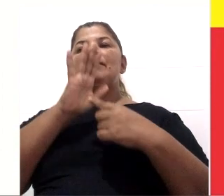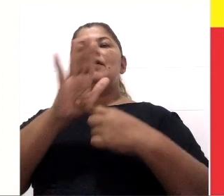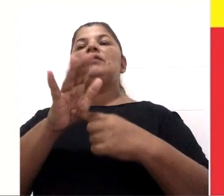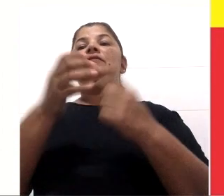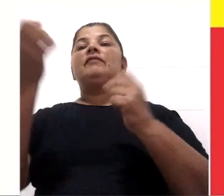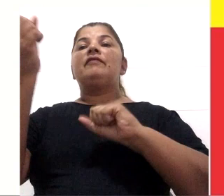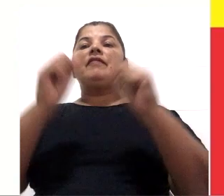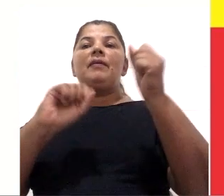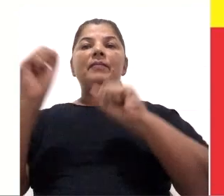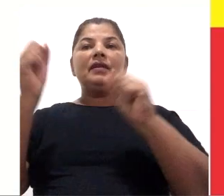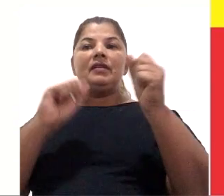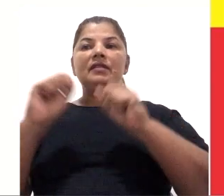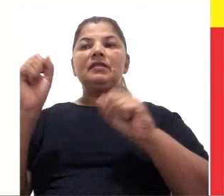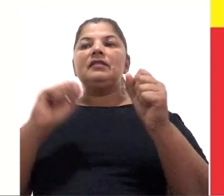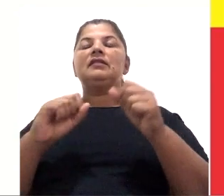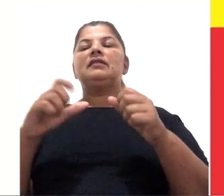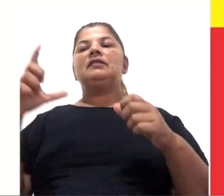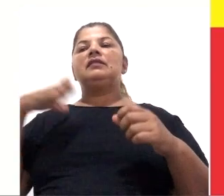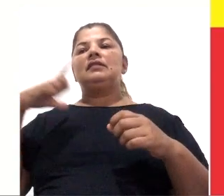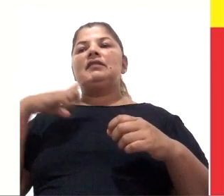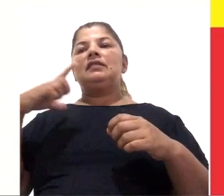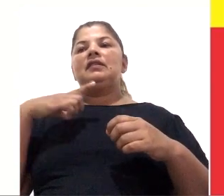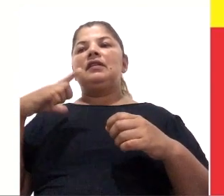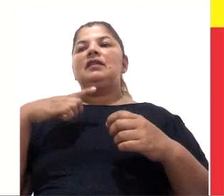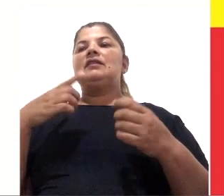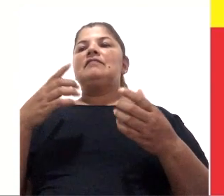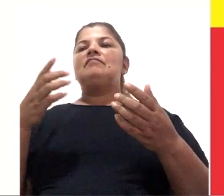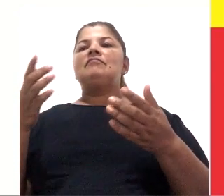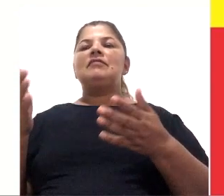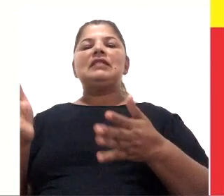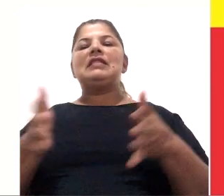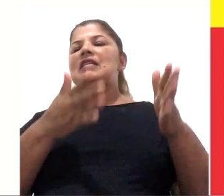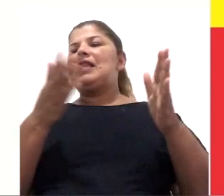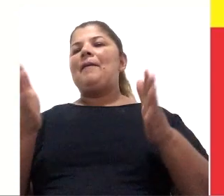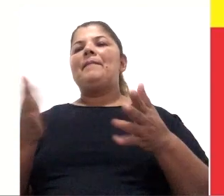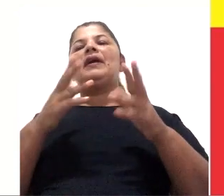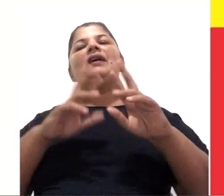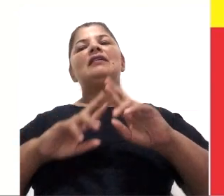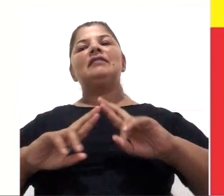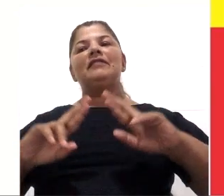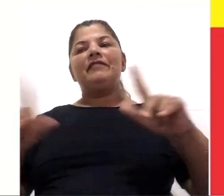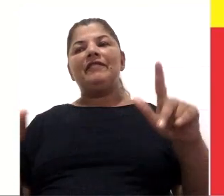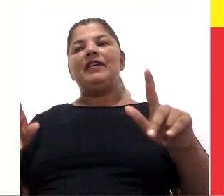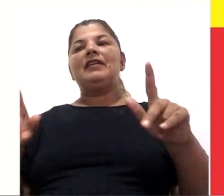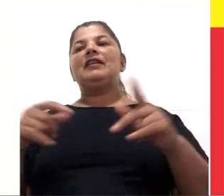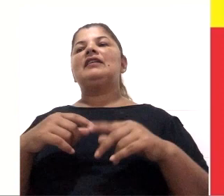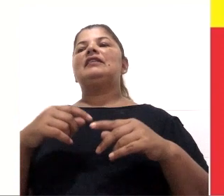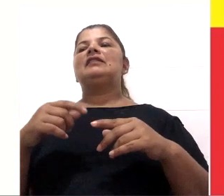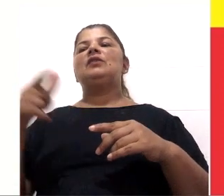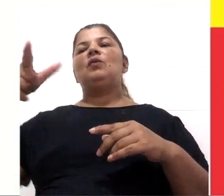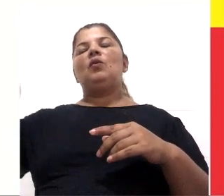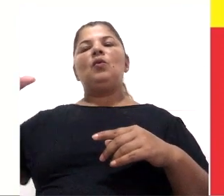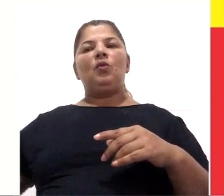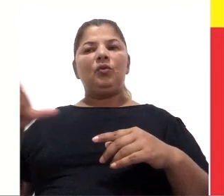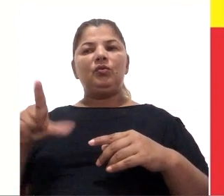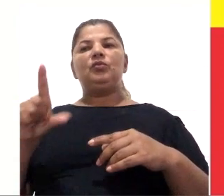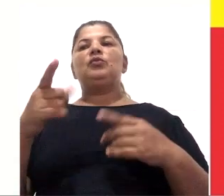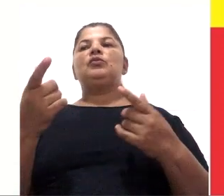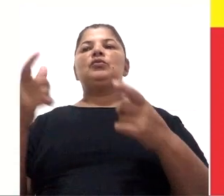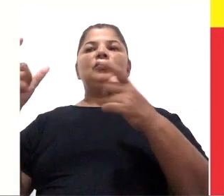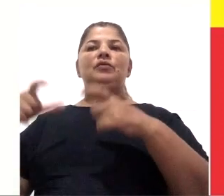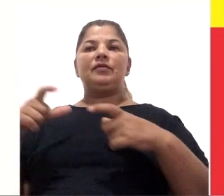consegue entender que as fábricas elas têm uma dinâmica um pouco diferenciada aí de